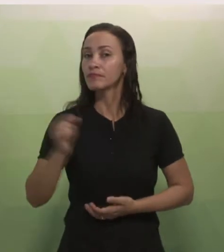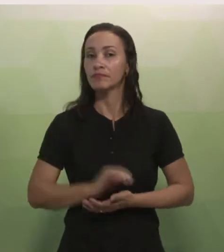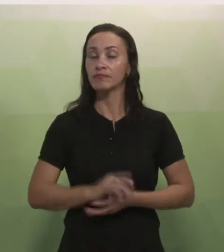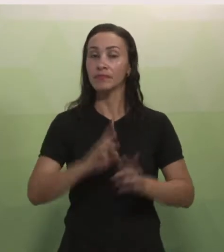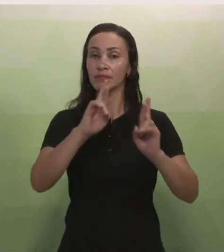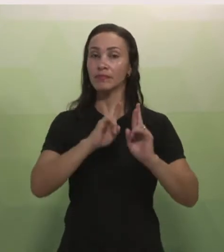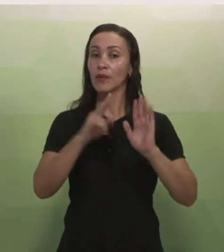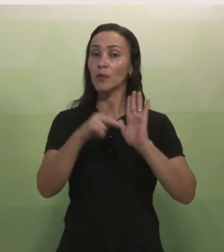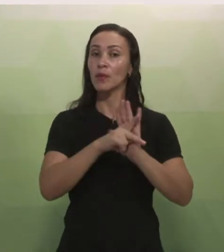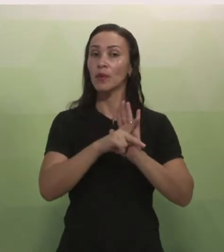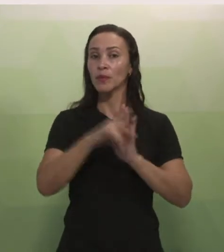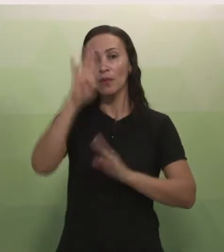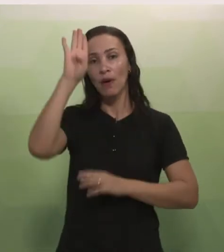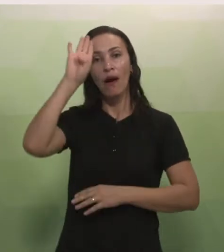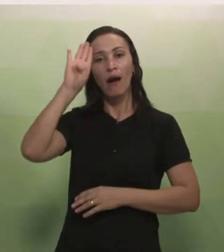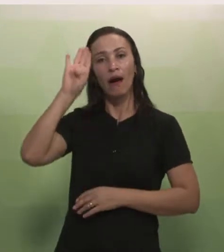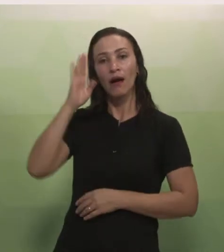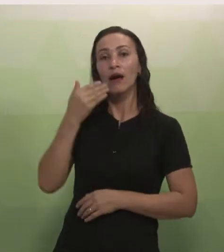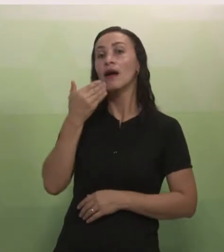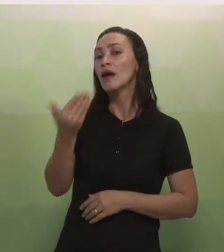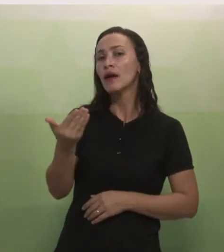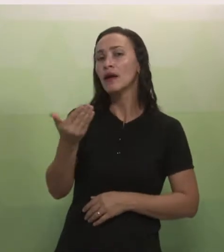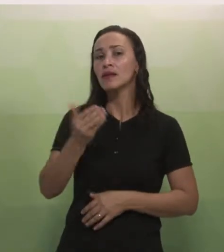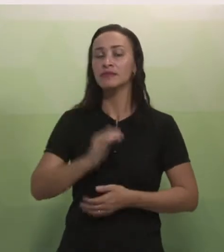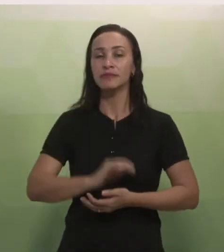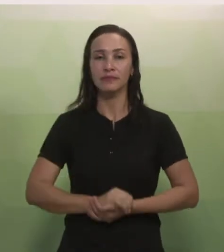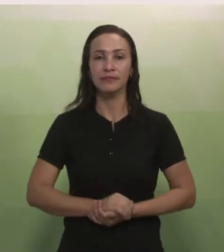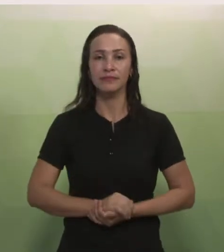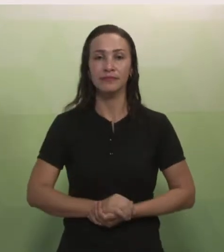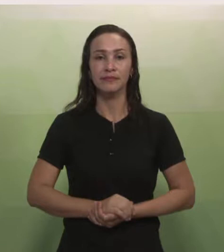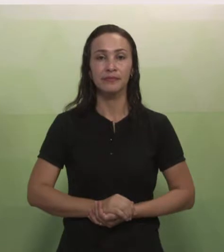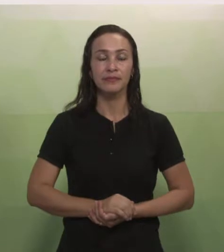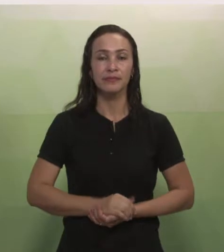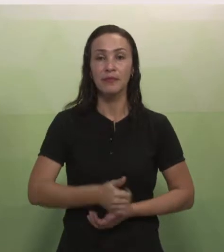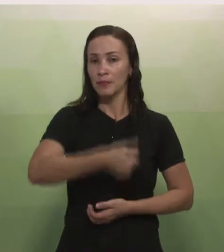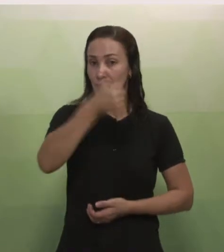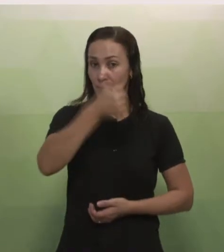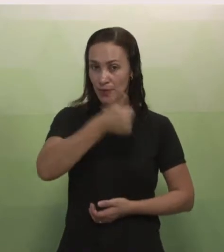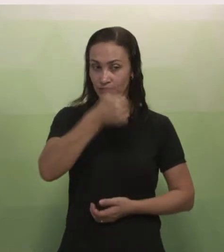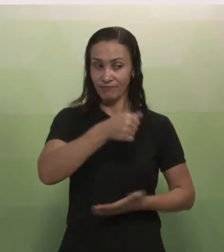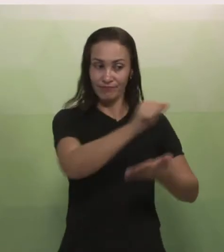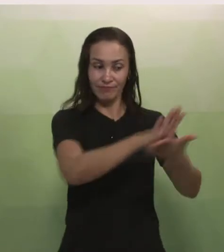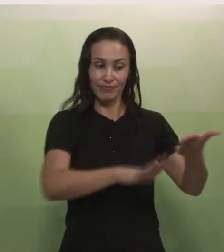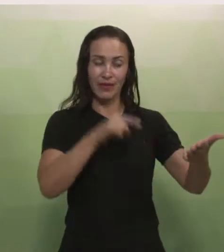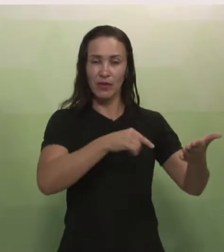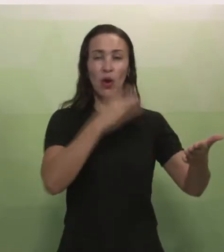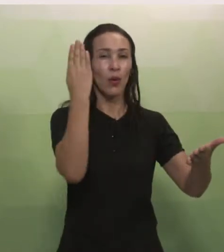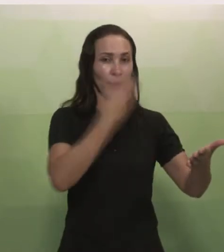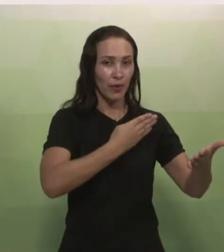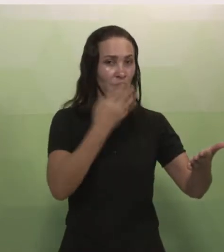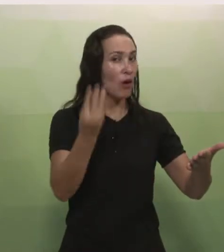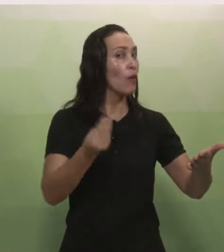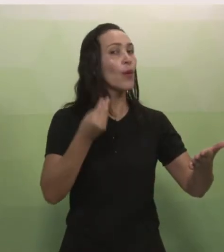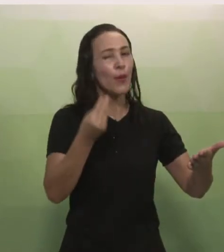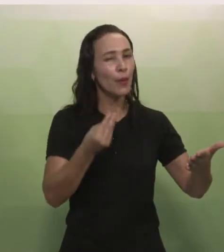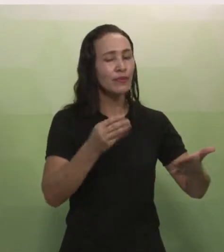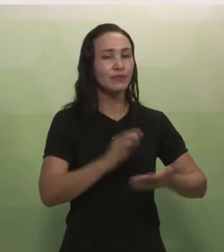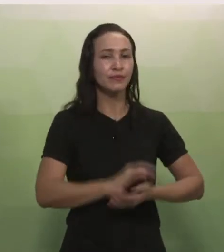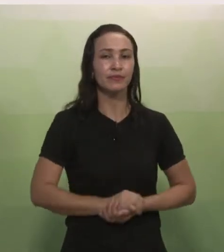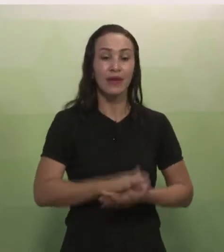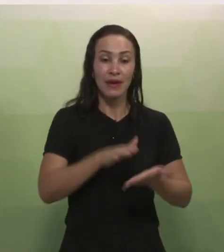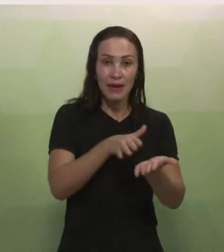ao acadêmico? Primeiro, né, para ele comprovar suas atividades, ele precisa imprimir o